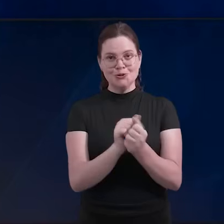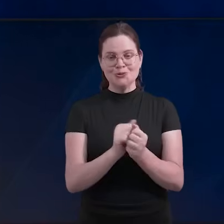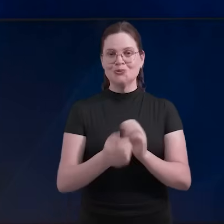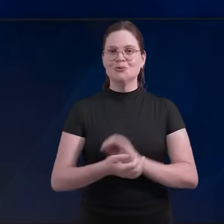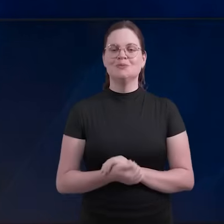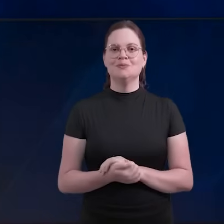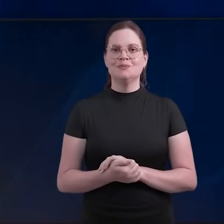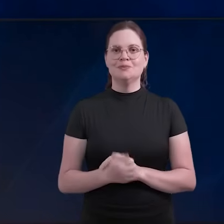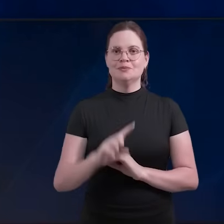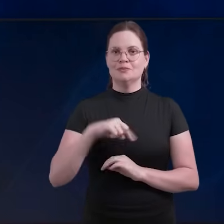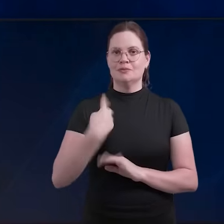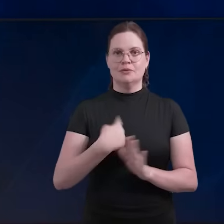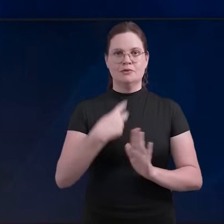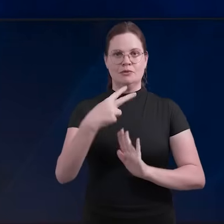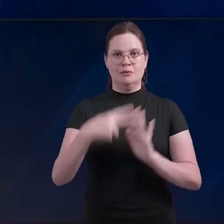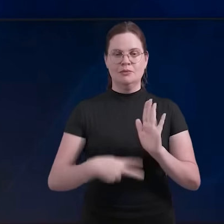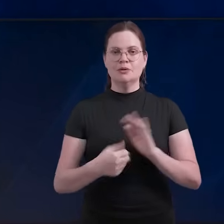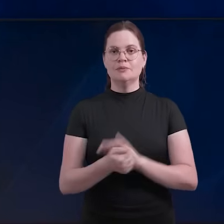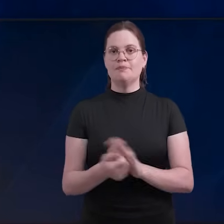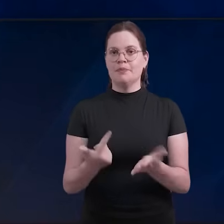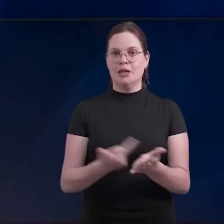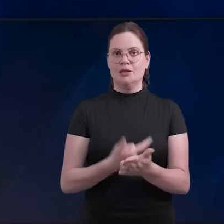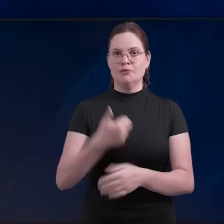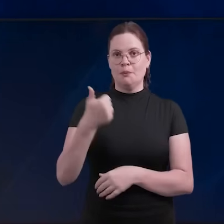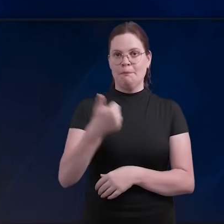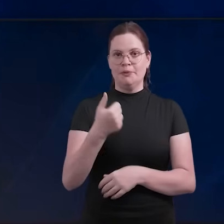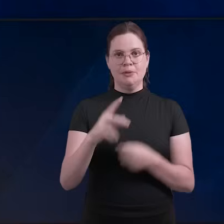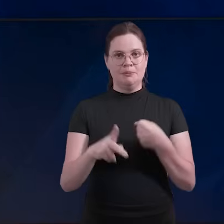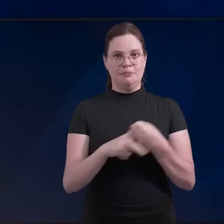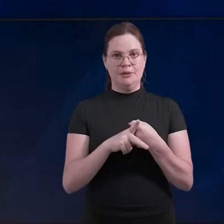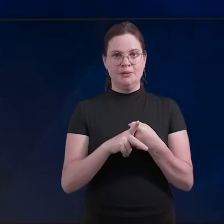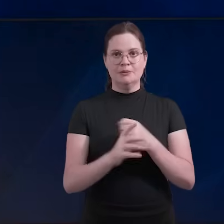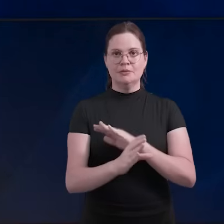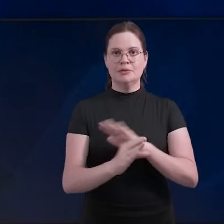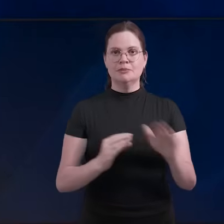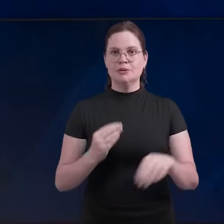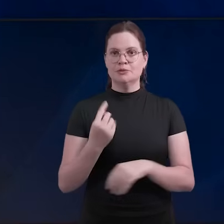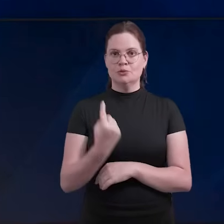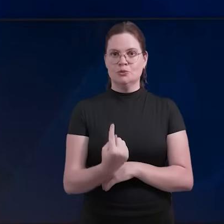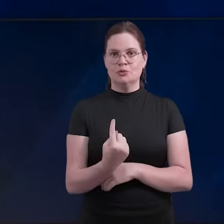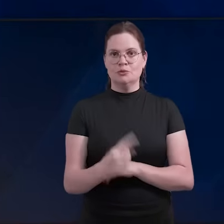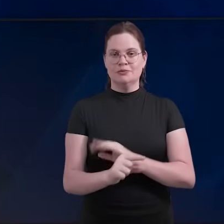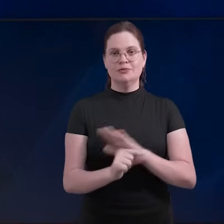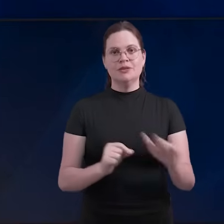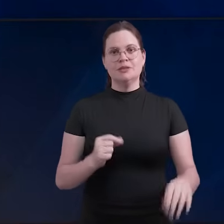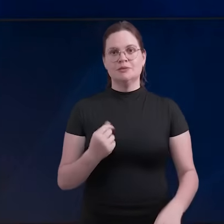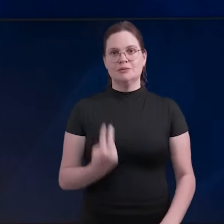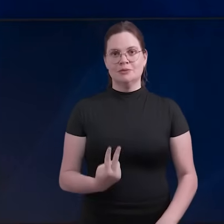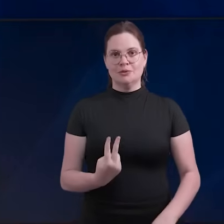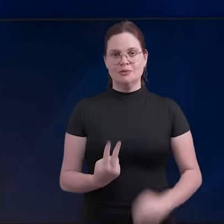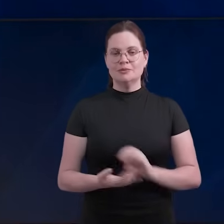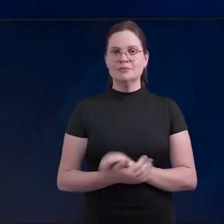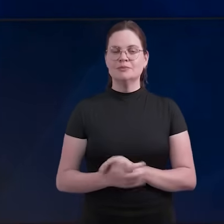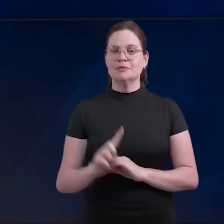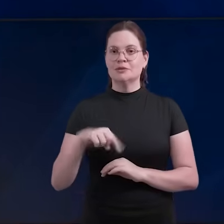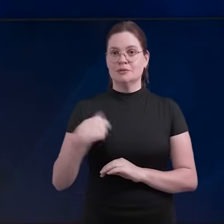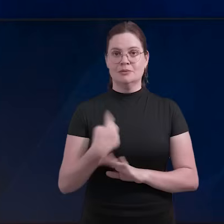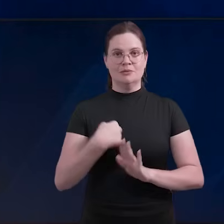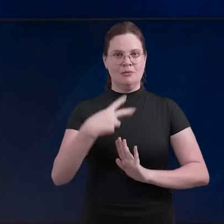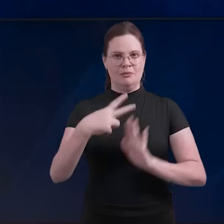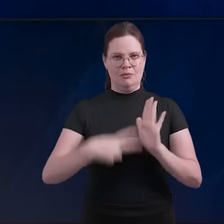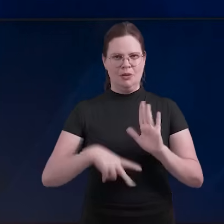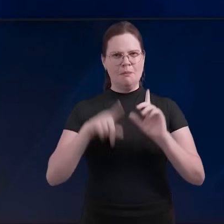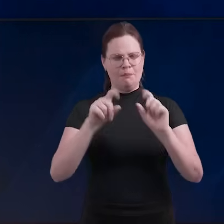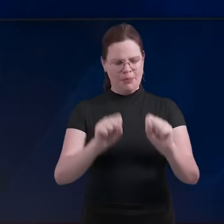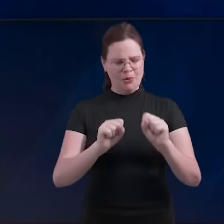e também abrir. Nós vamos ler a carta do apóstolo Pedro, 1 Pedro capítulo 1, versículo 2, e nós